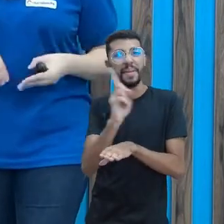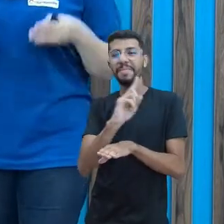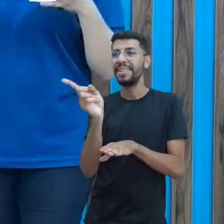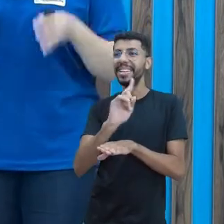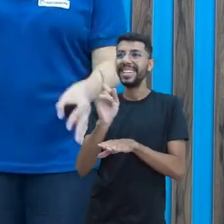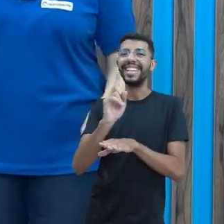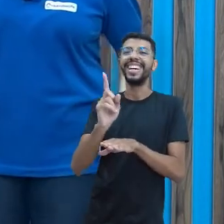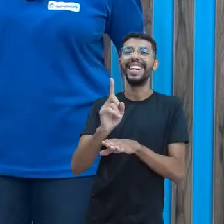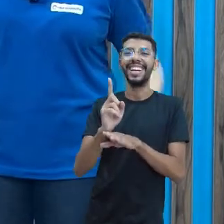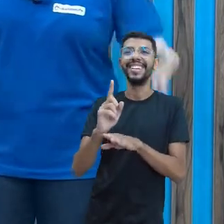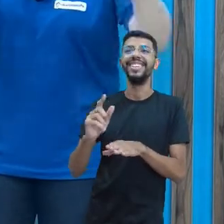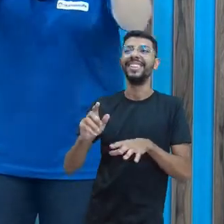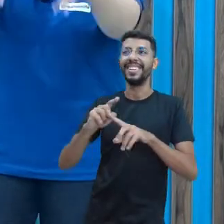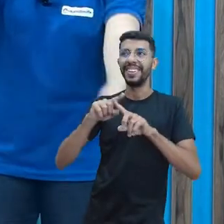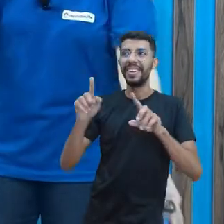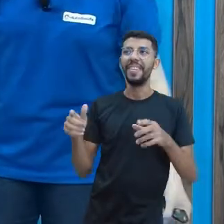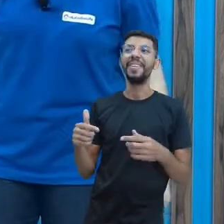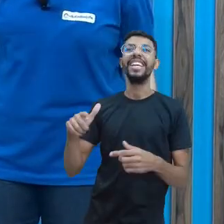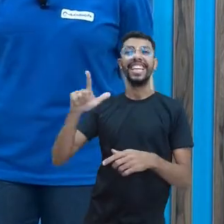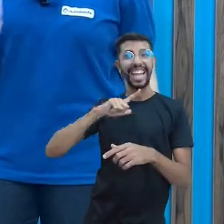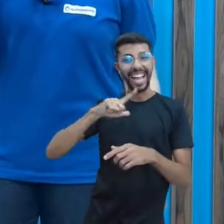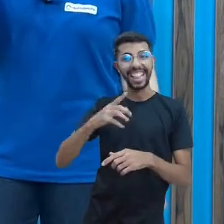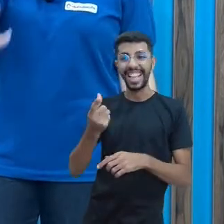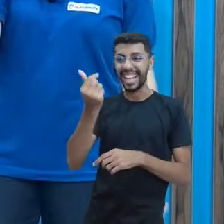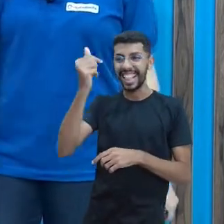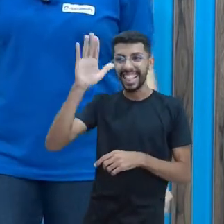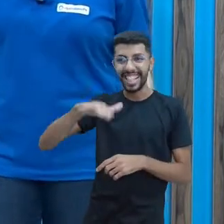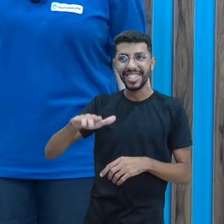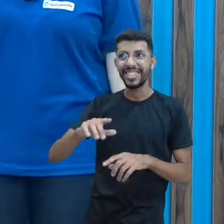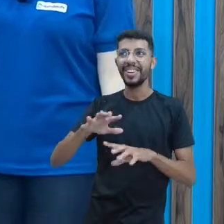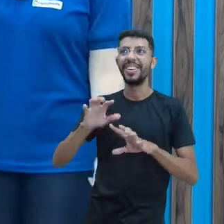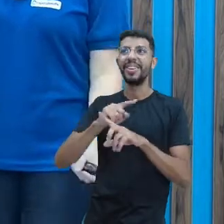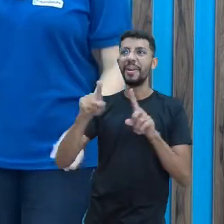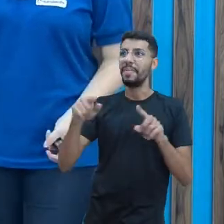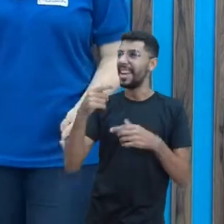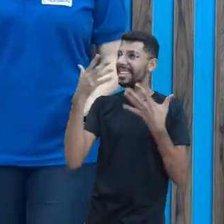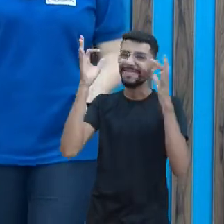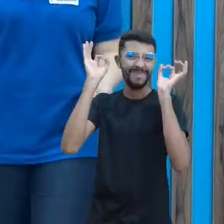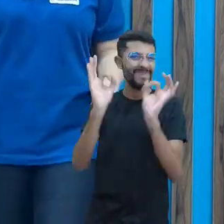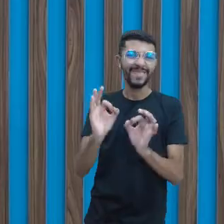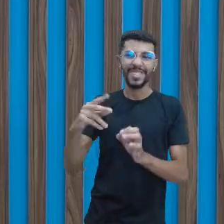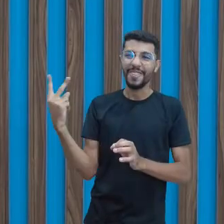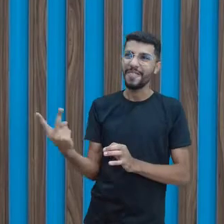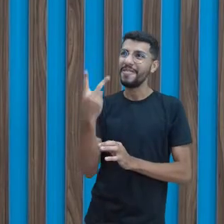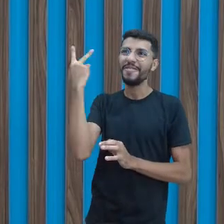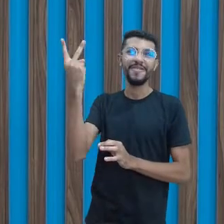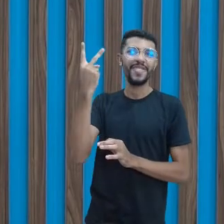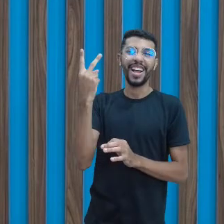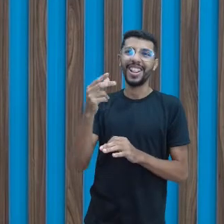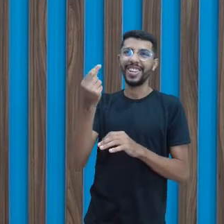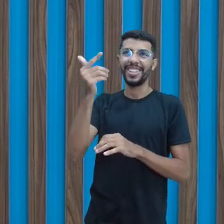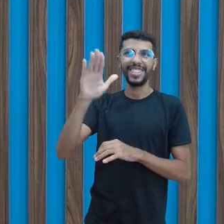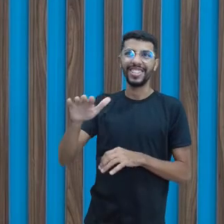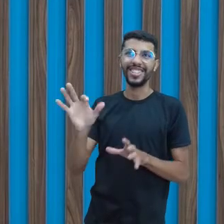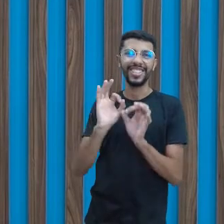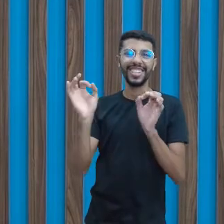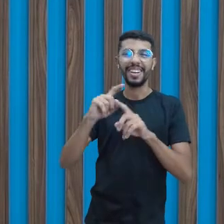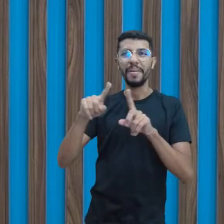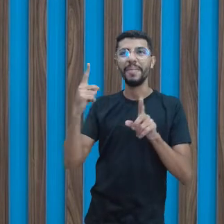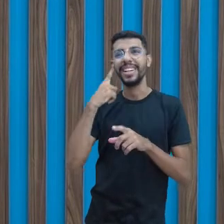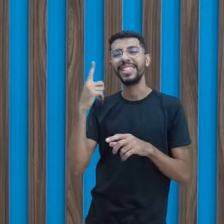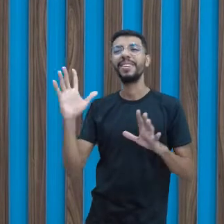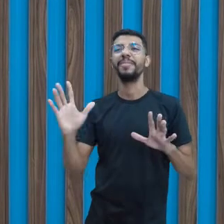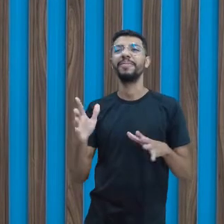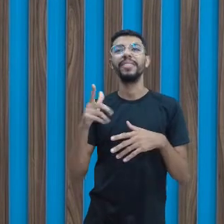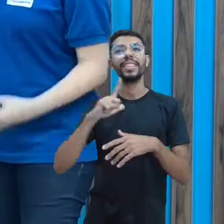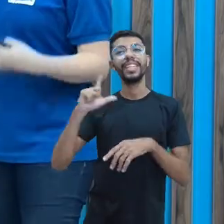exemplo da aula tinha aí um tênis que ia sofrer um desconto. Ele só não acertou o valor do desconto. Também, peraí, né? Aí, meu amigo. Então, a